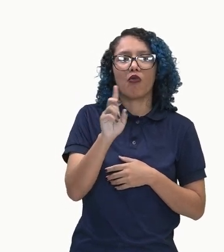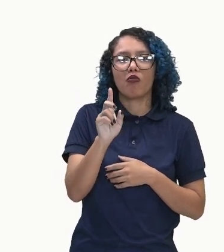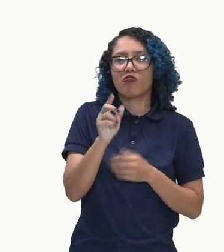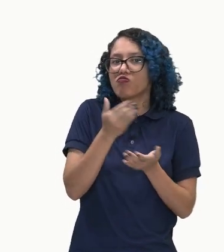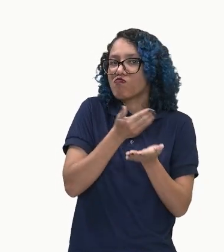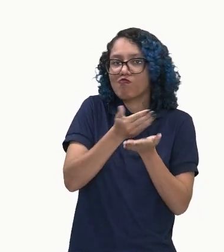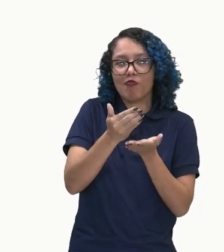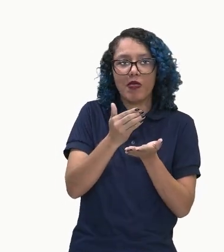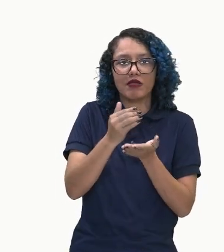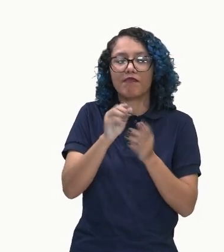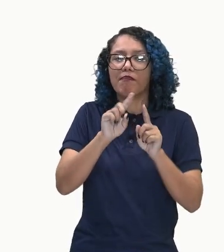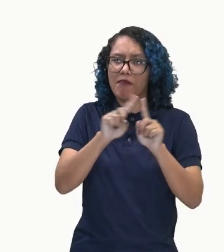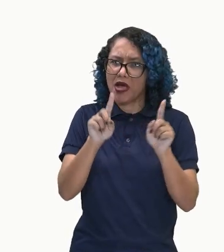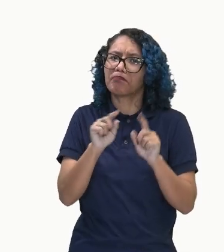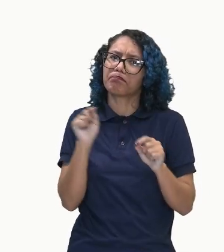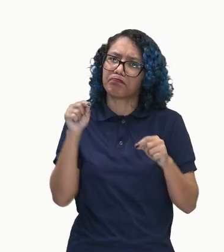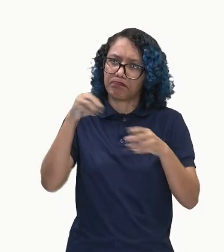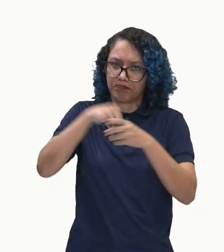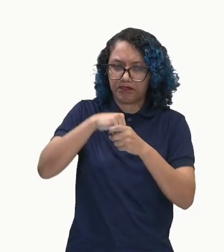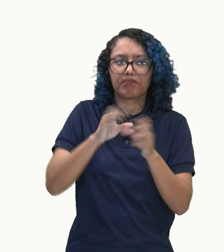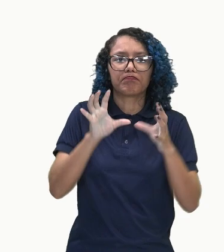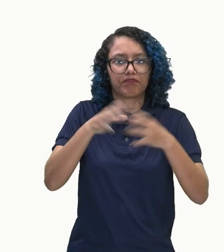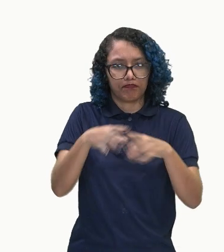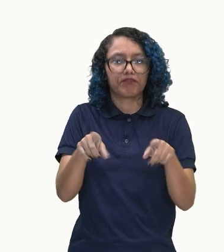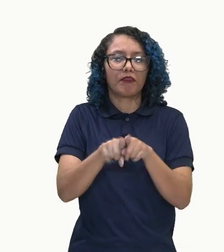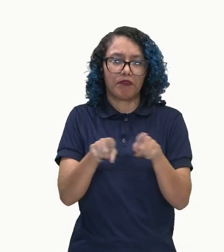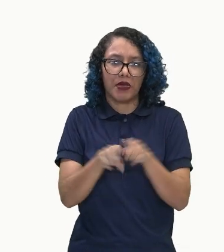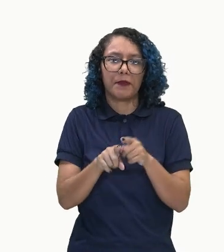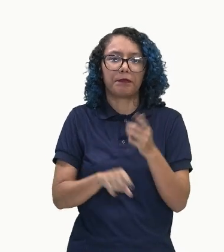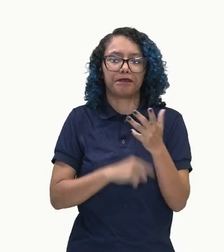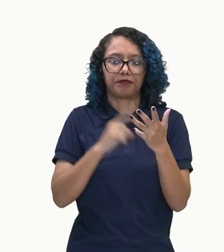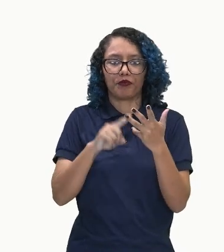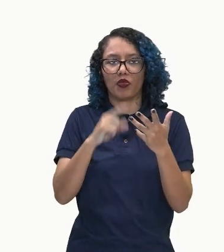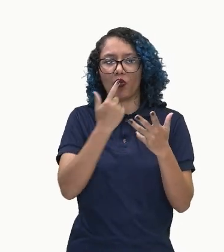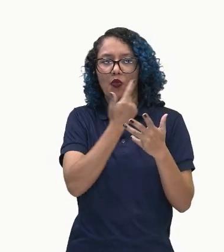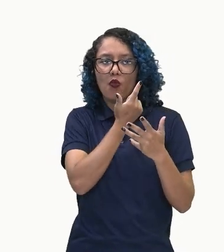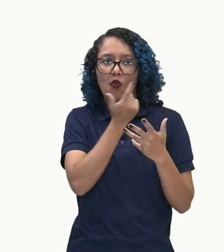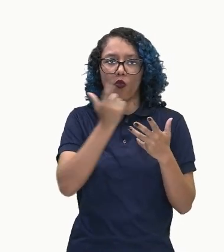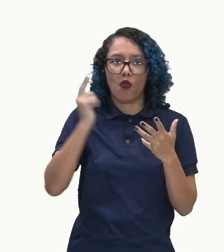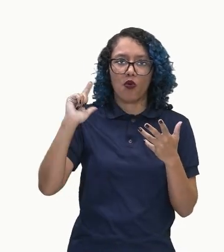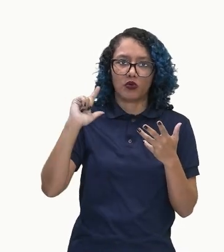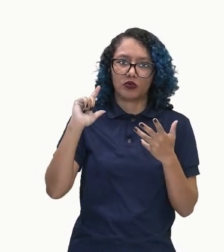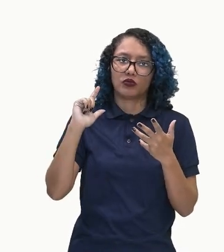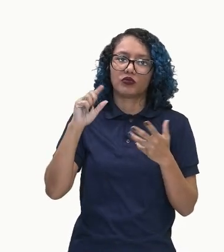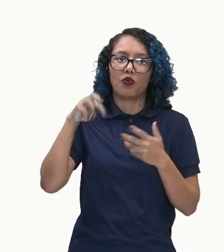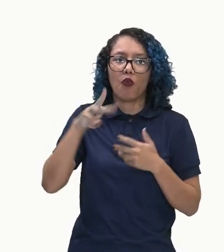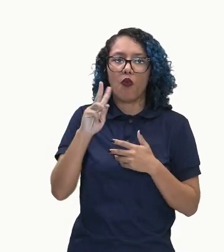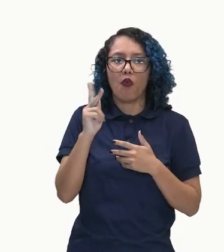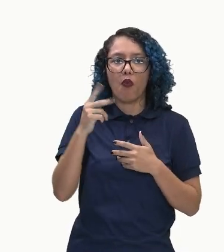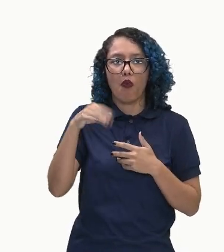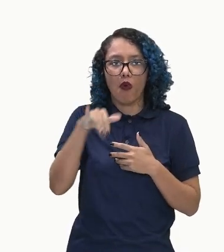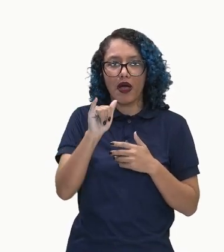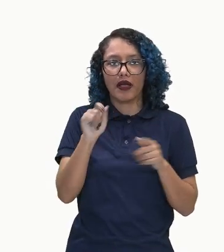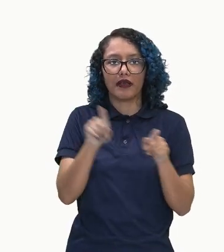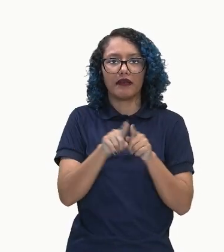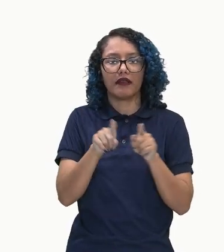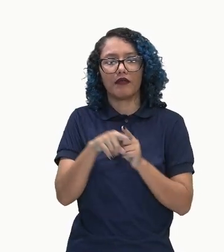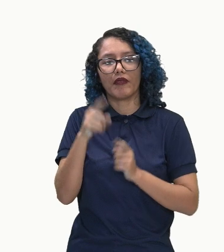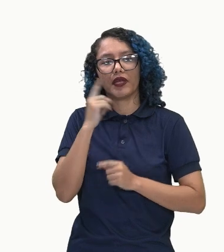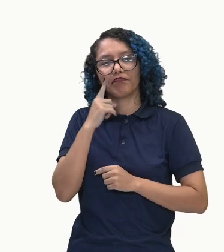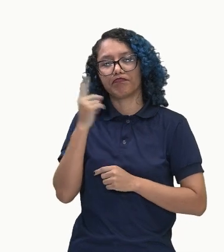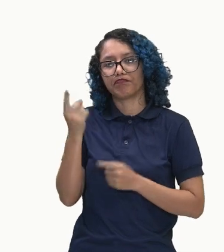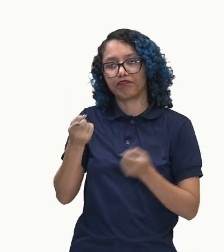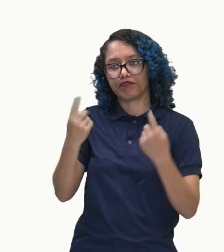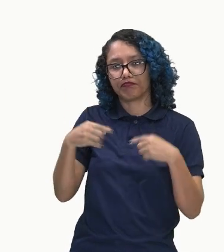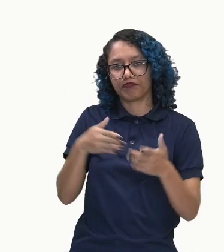nesse grupo aqui, tá? Why é por quê e to what extent, que é até